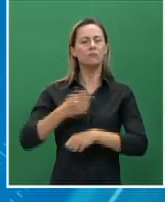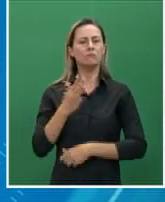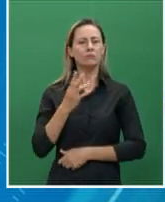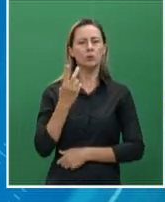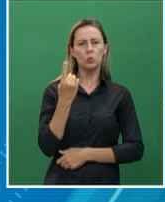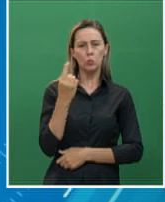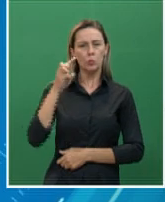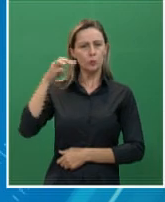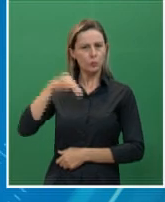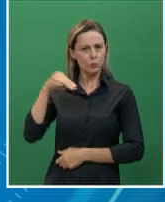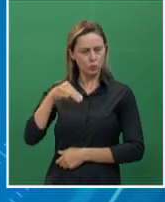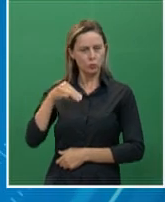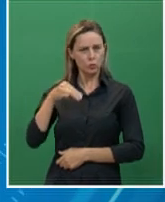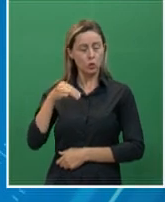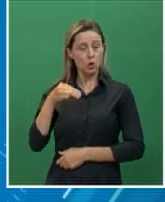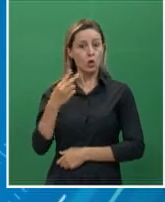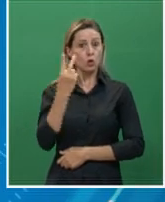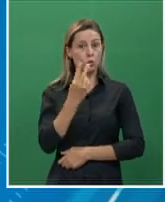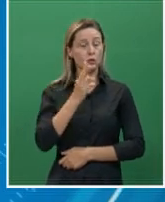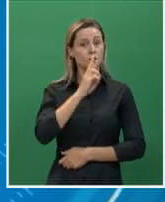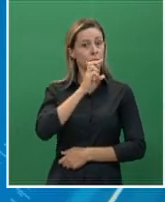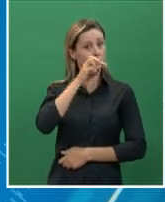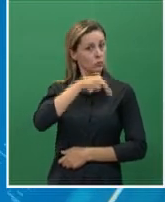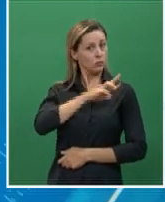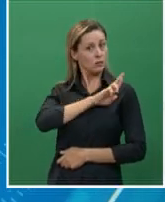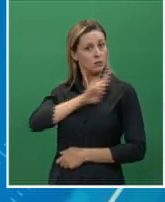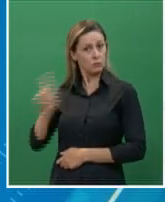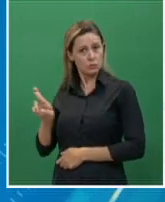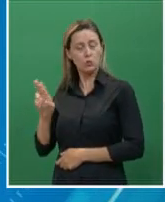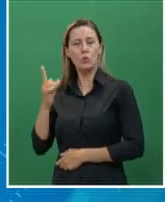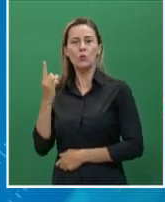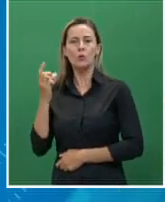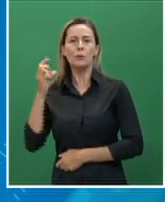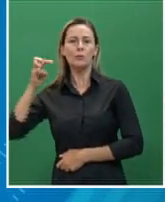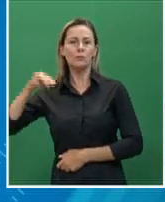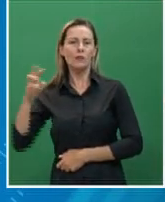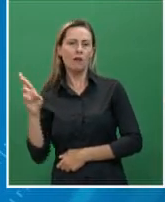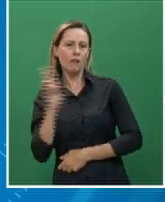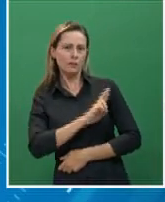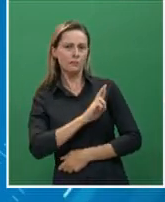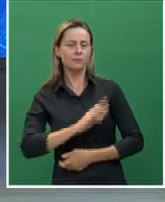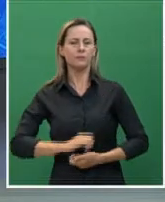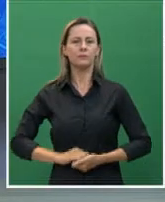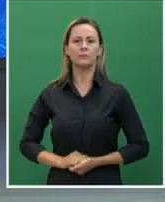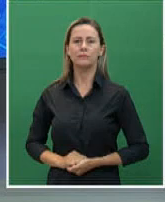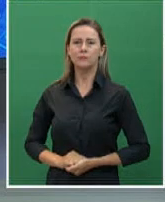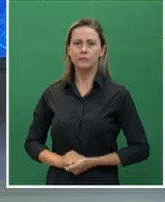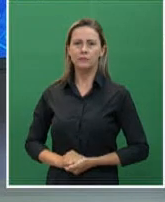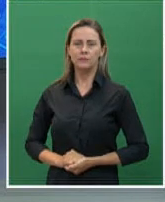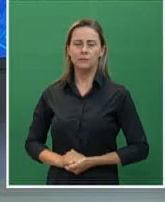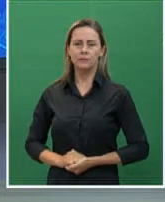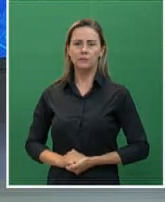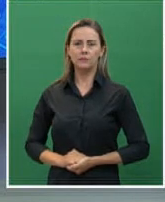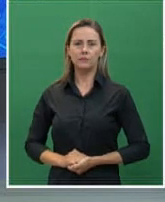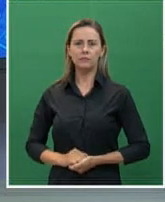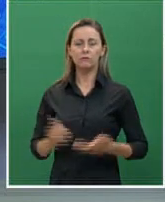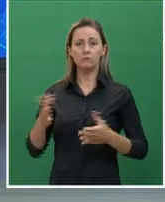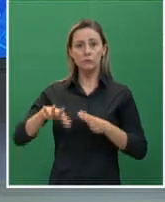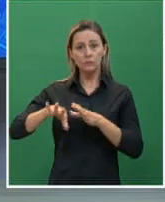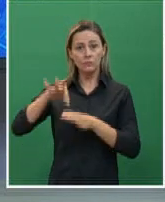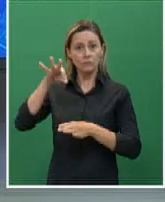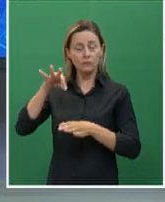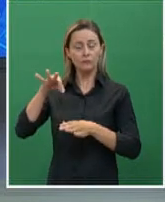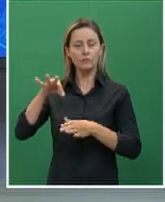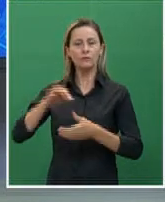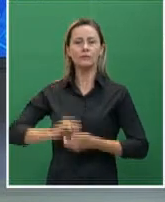minuto para pergunta dois minutos para resposta e um minuto para réplica Nós Vamos sortear